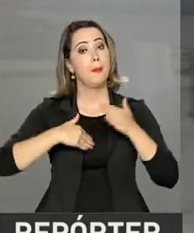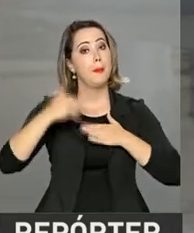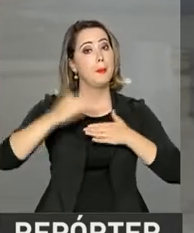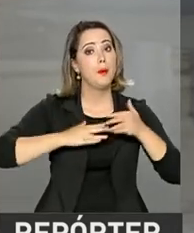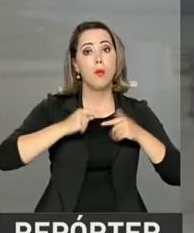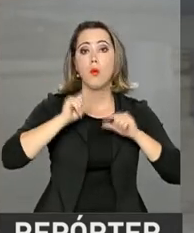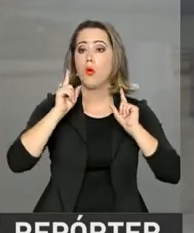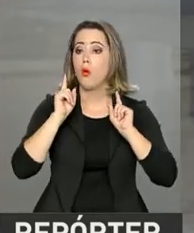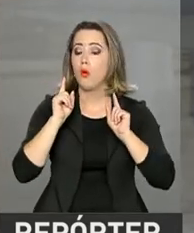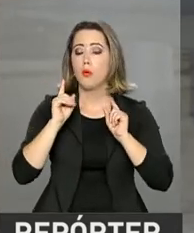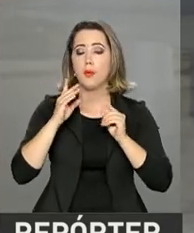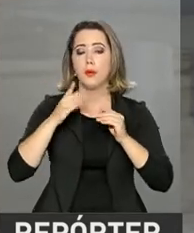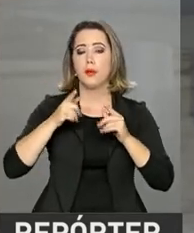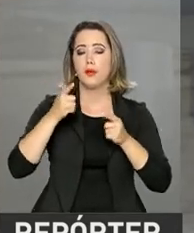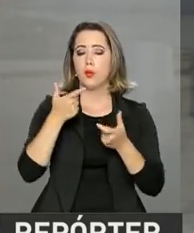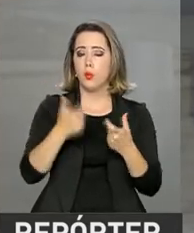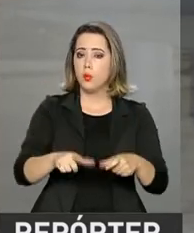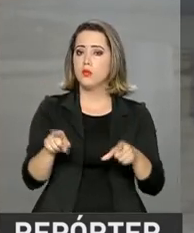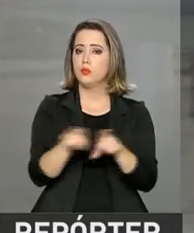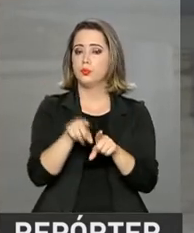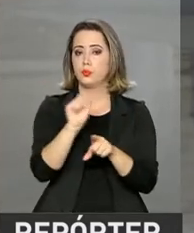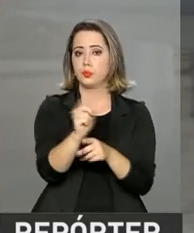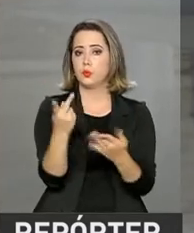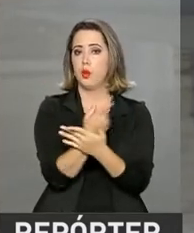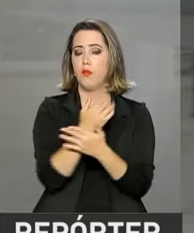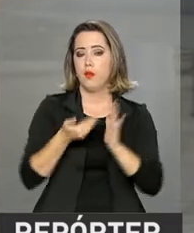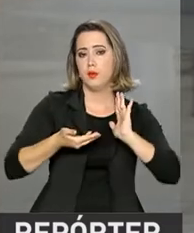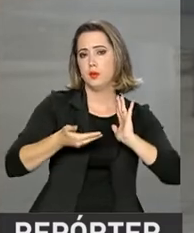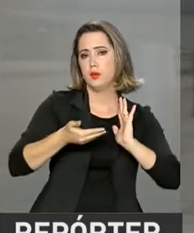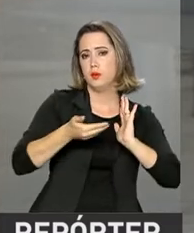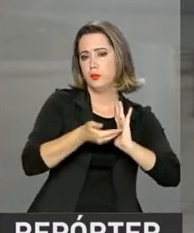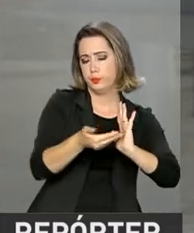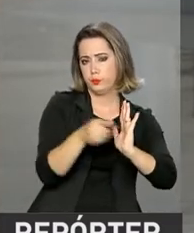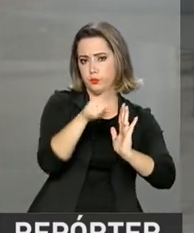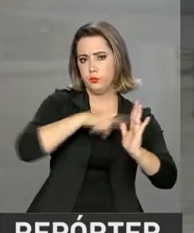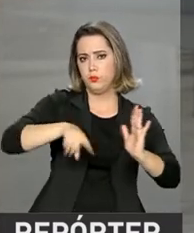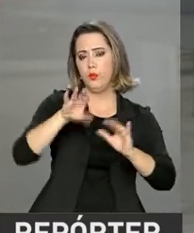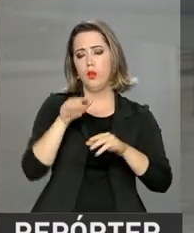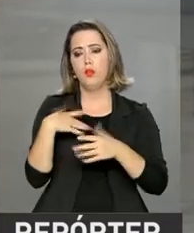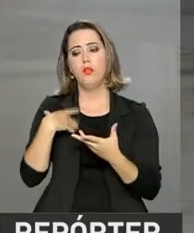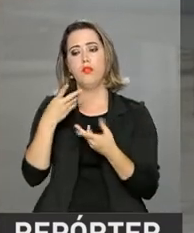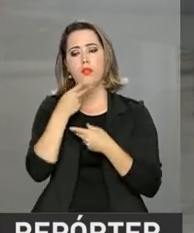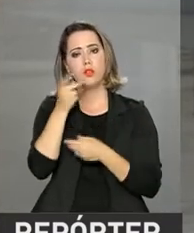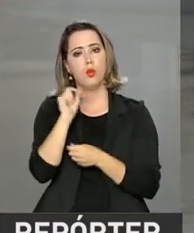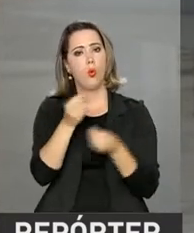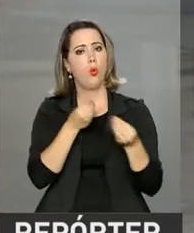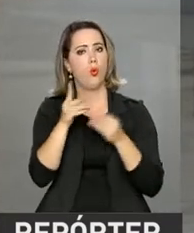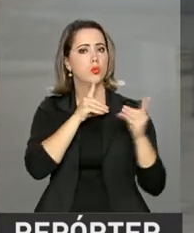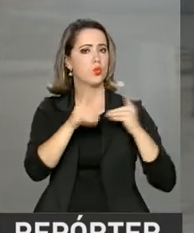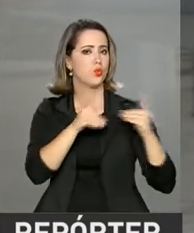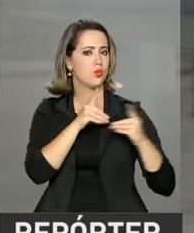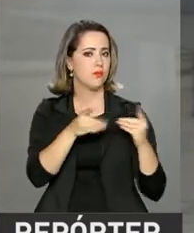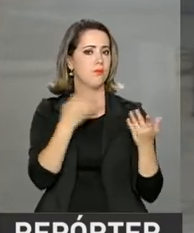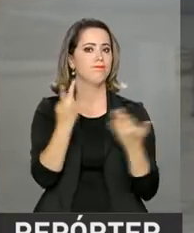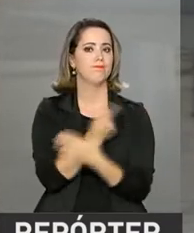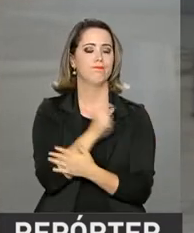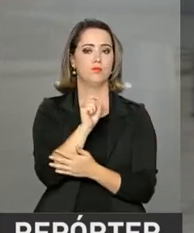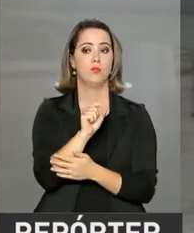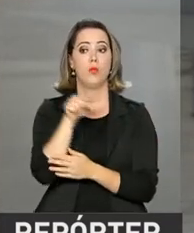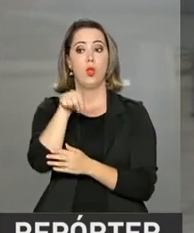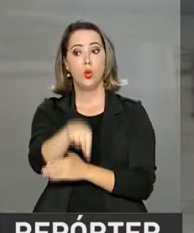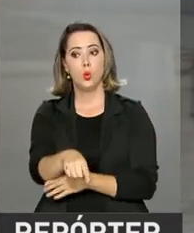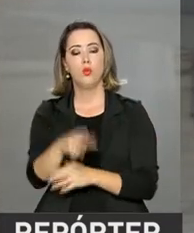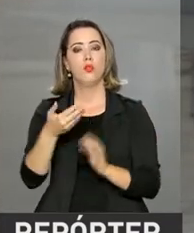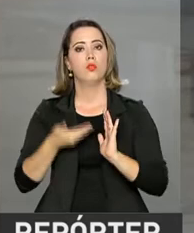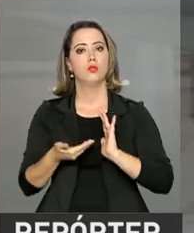o relatório segue para o plenário da câmara onde vai orientar as discussões dos parlamentares no plenário